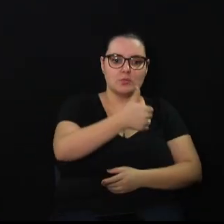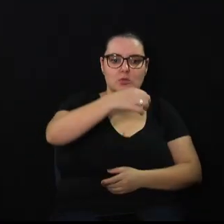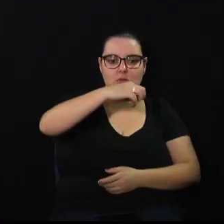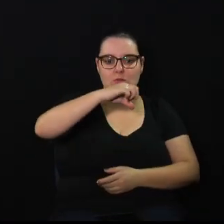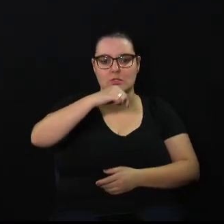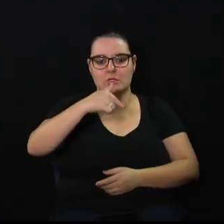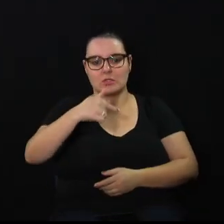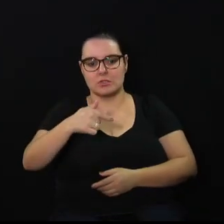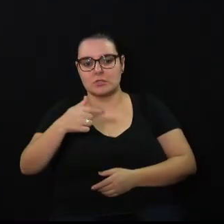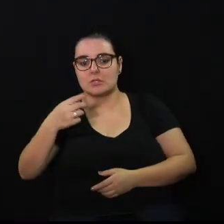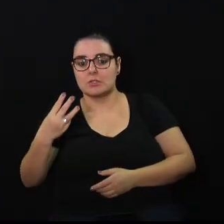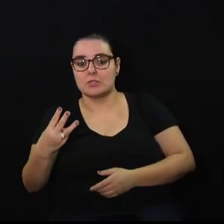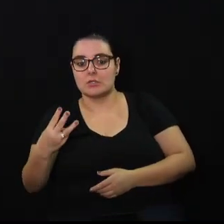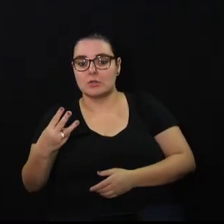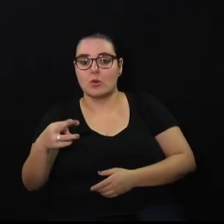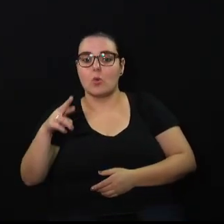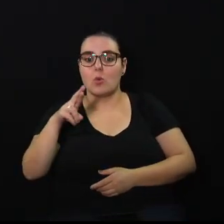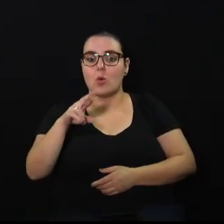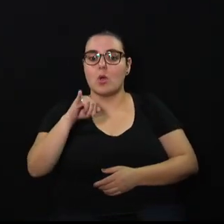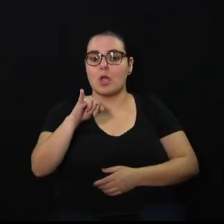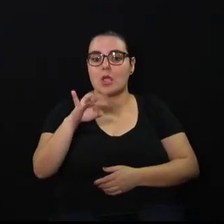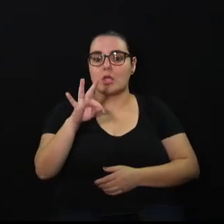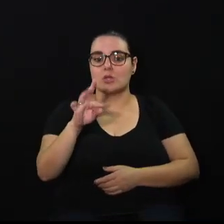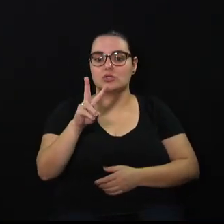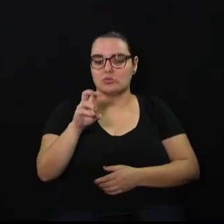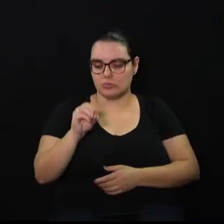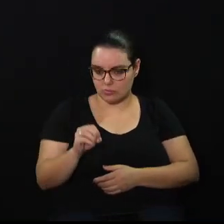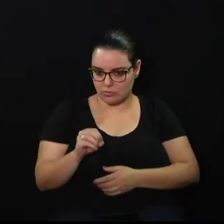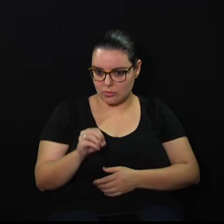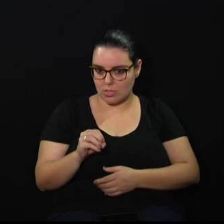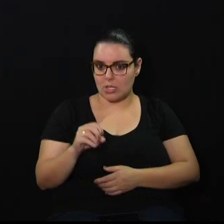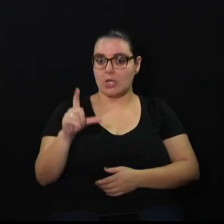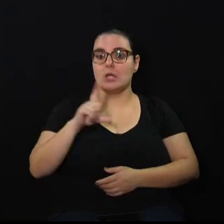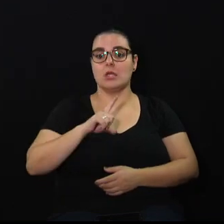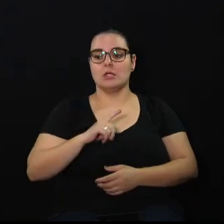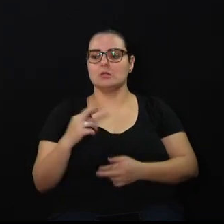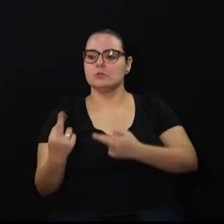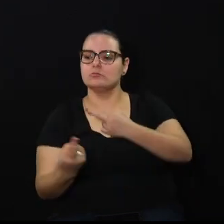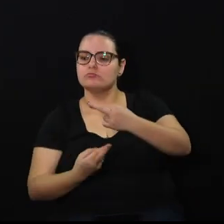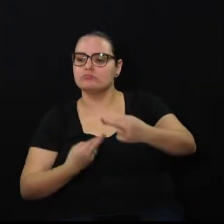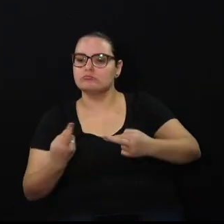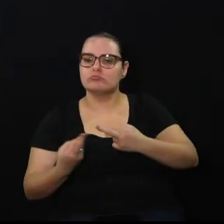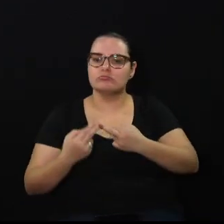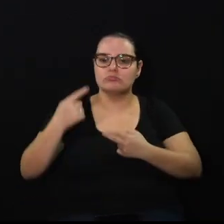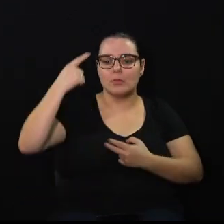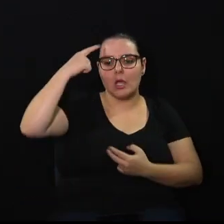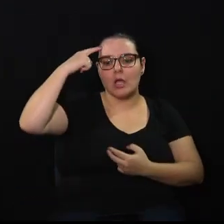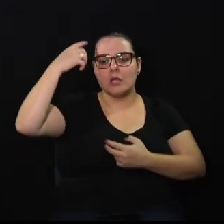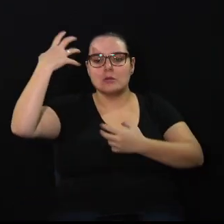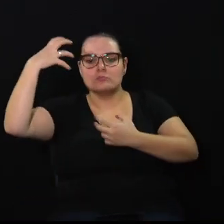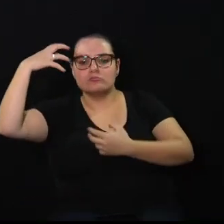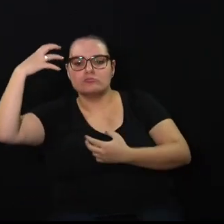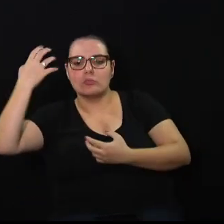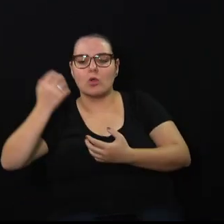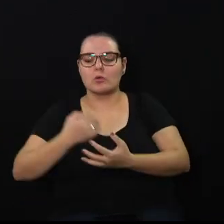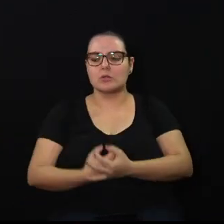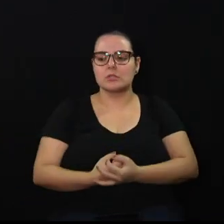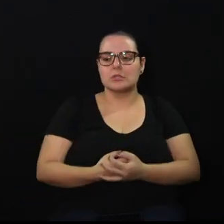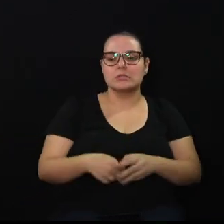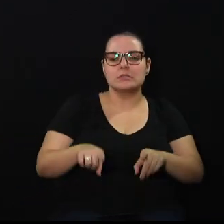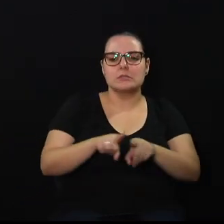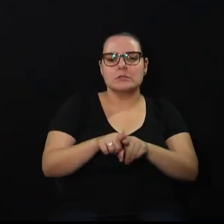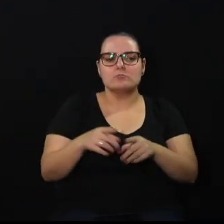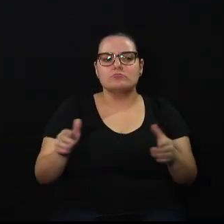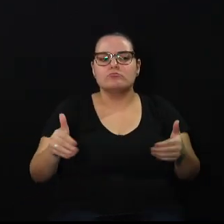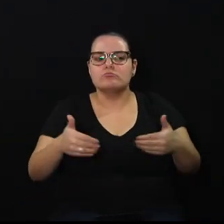que mostra que existe sim uma íntima relação com dest cognitivo e autismo remetendo-a que o autismo